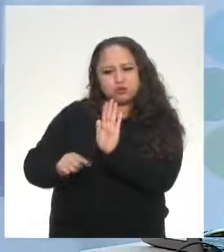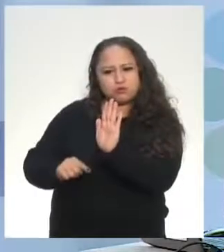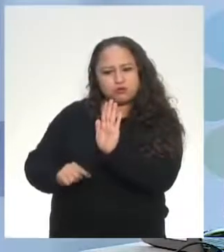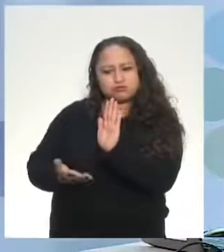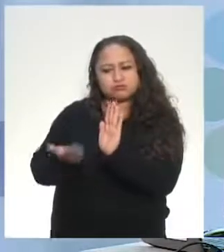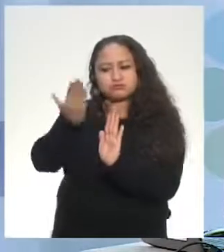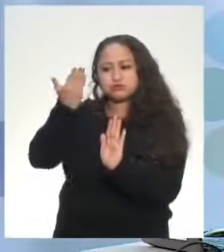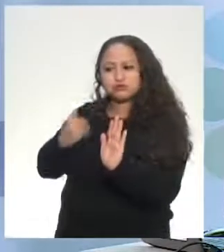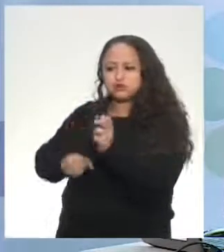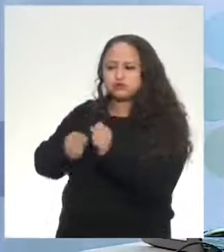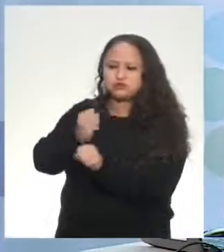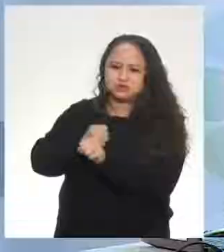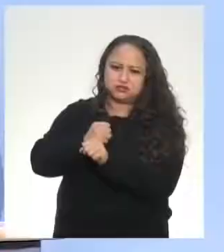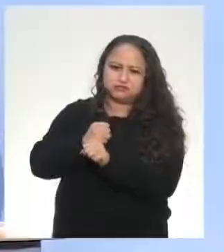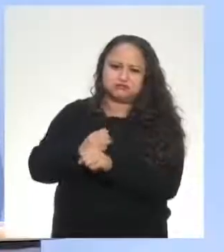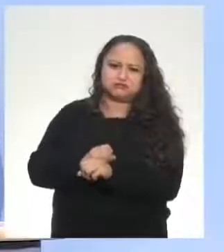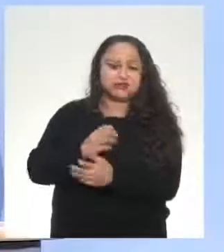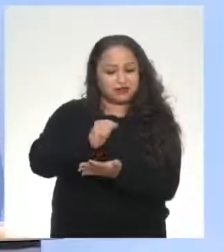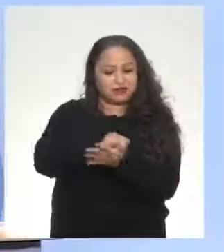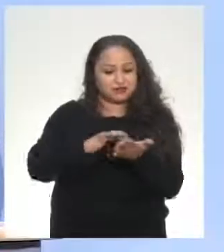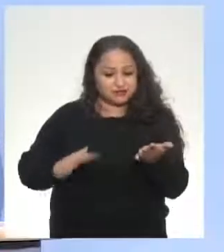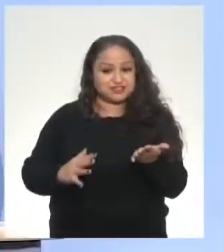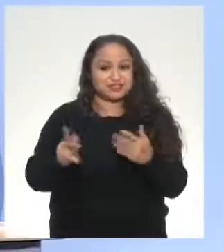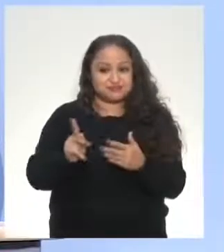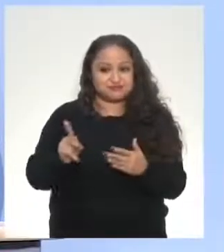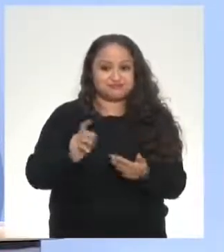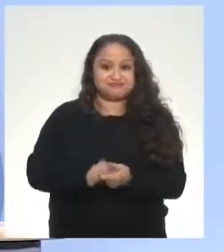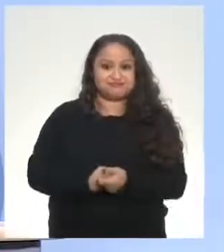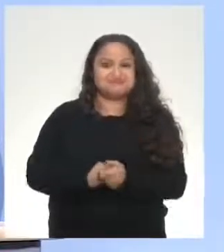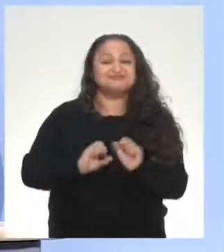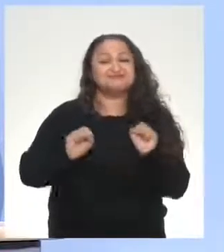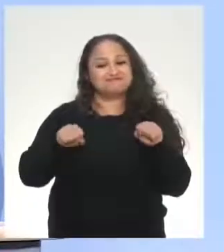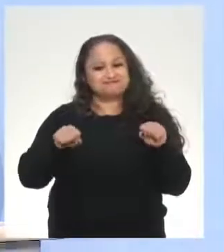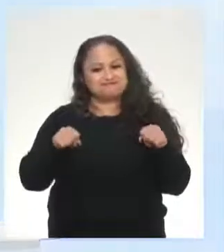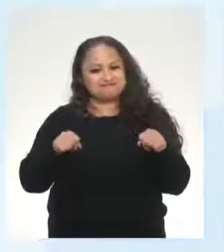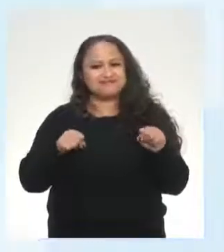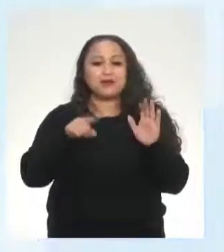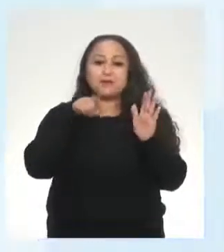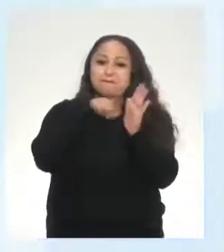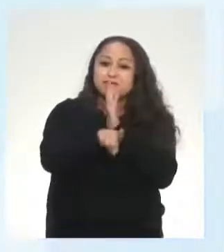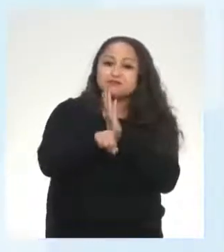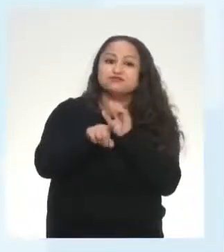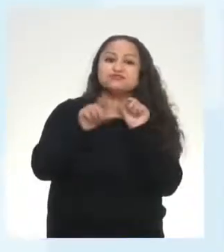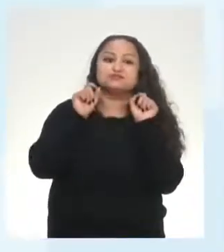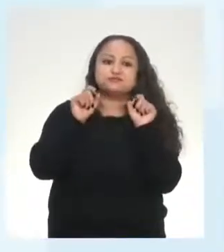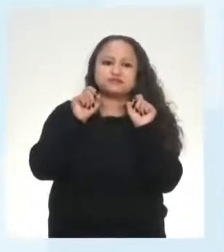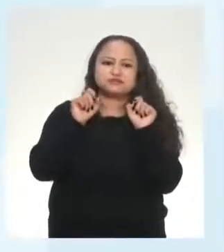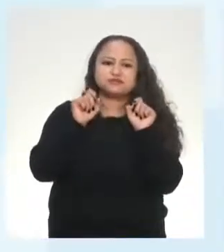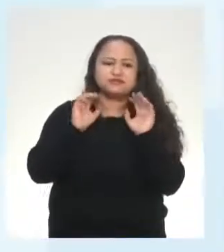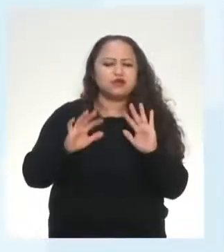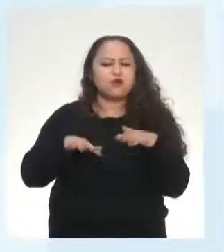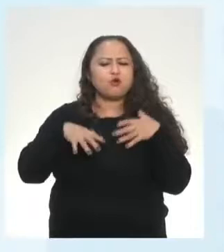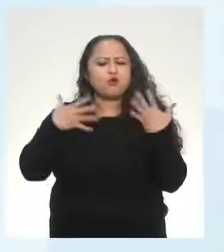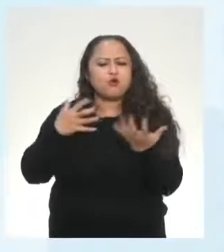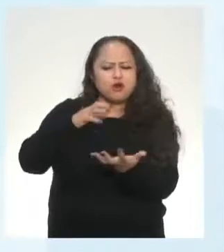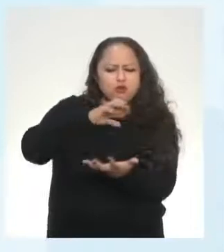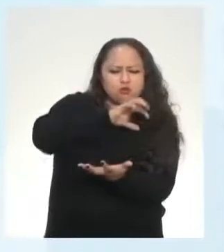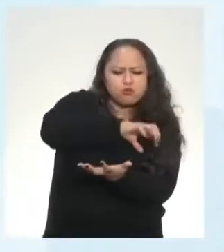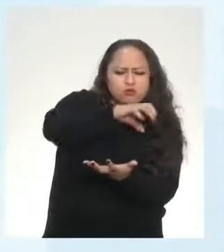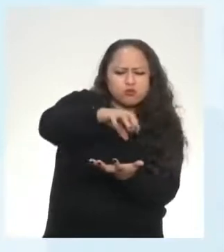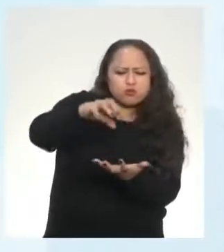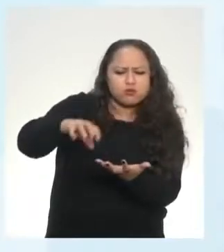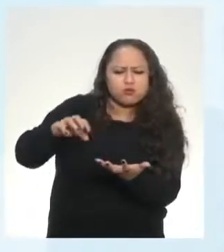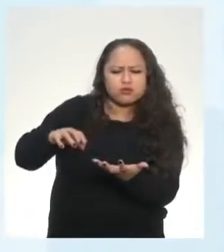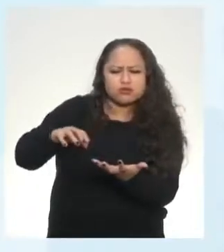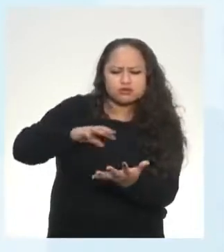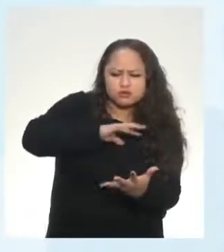certo? Vamos lá para uma atividade, professor? Vamos sim, professor. Vai aparecer uma perguntinha aí para vocês na tela. Olha só. Qual o continente no mundo que